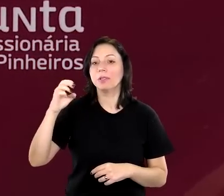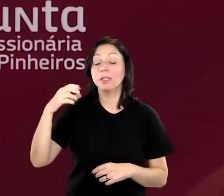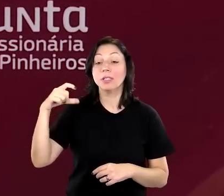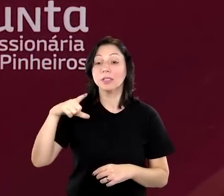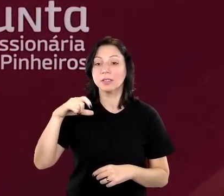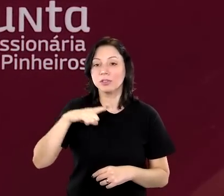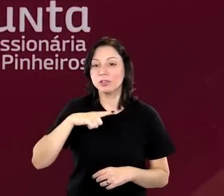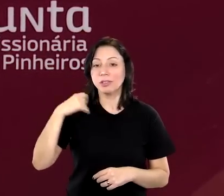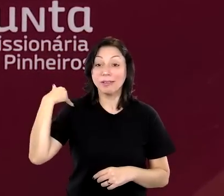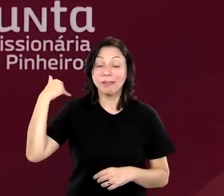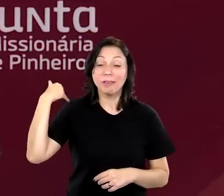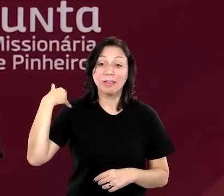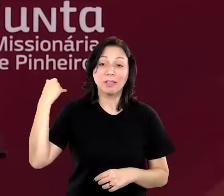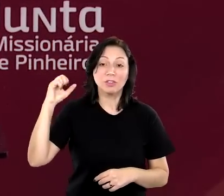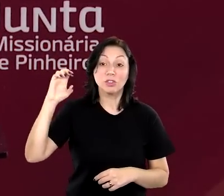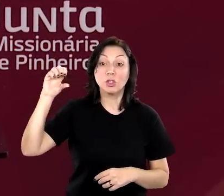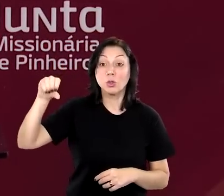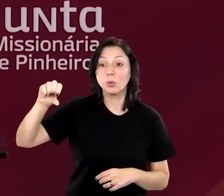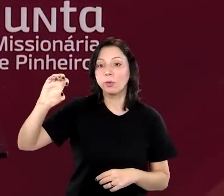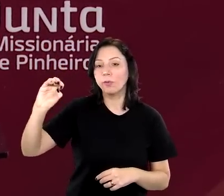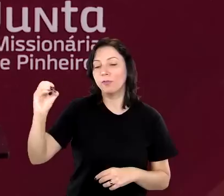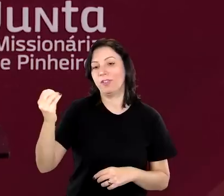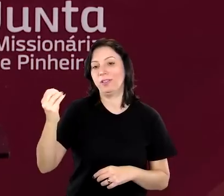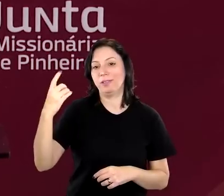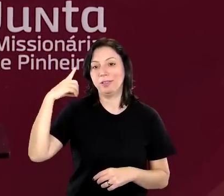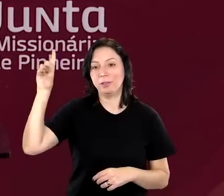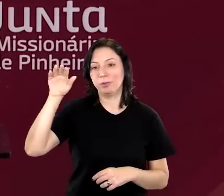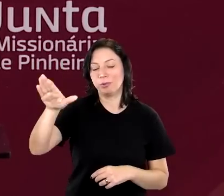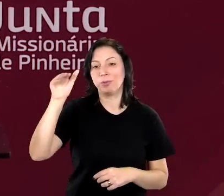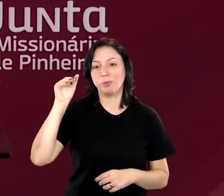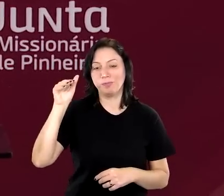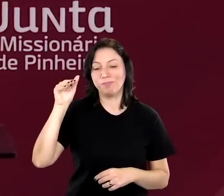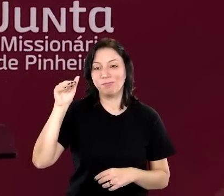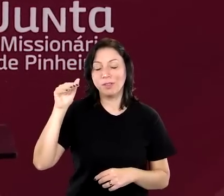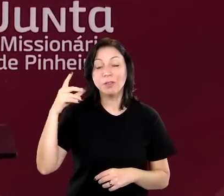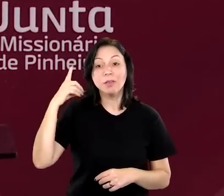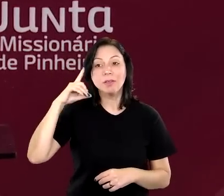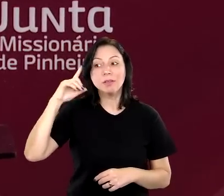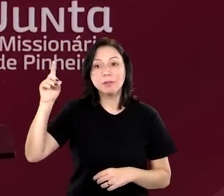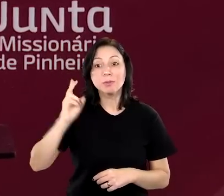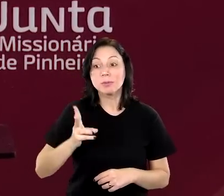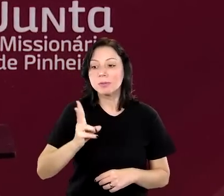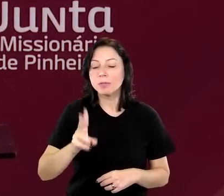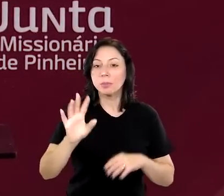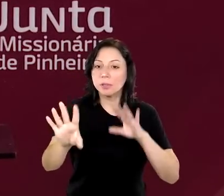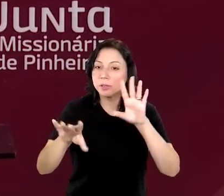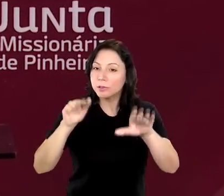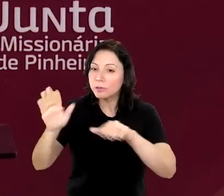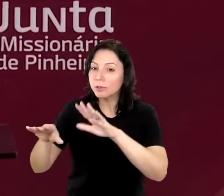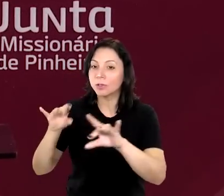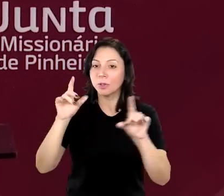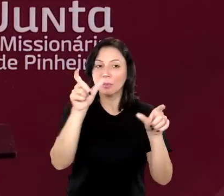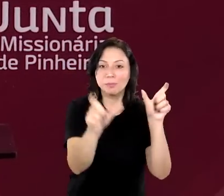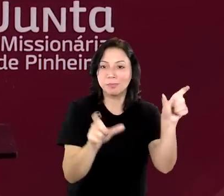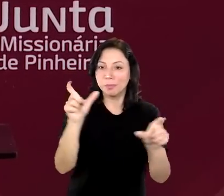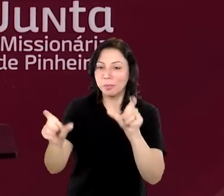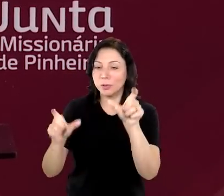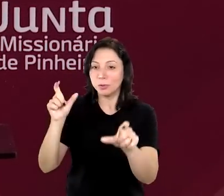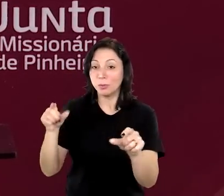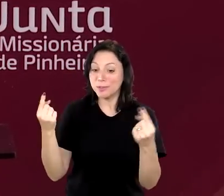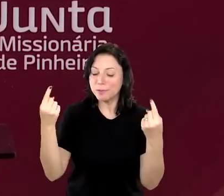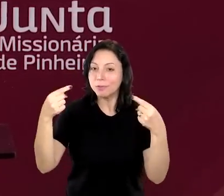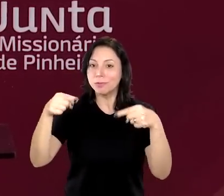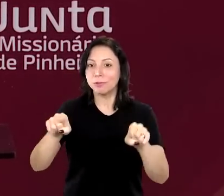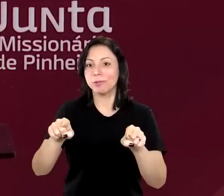desafiando pessoas, chamando pessoas para fazer a sua obra. E nesse texto eu queria tirar